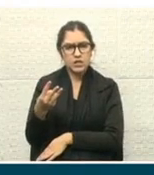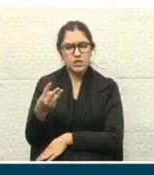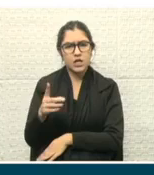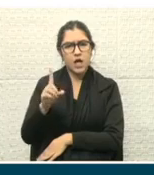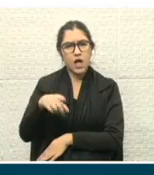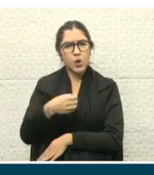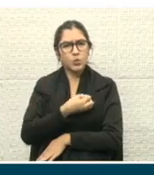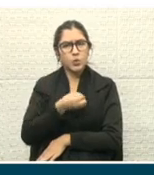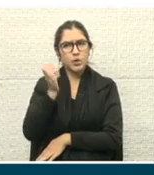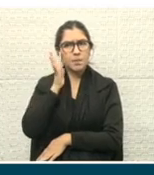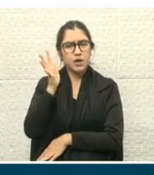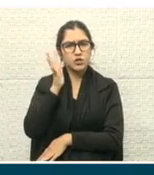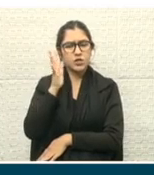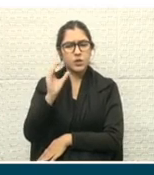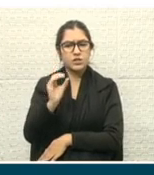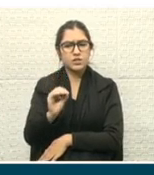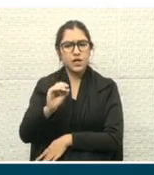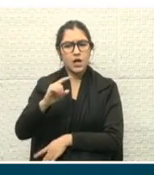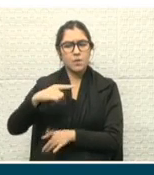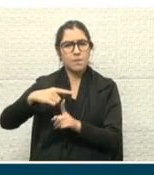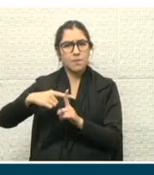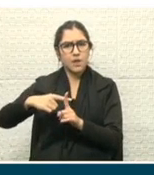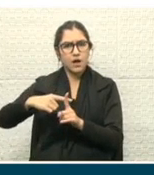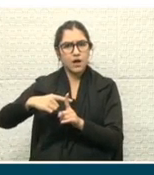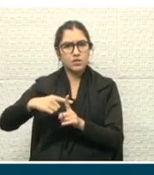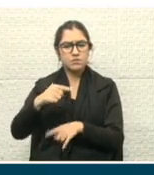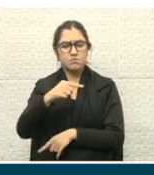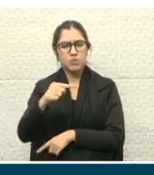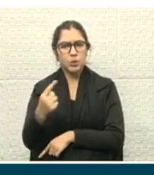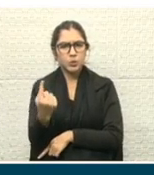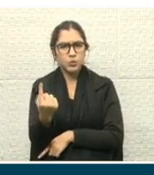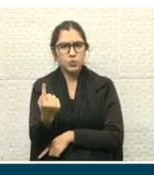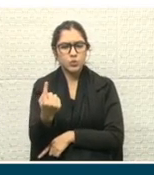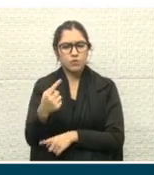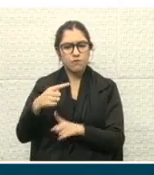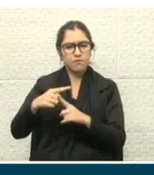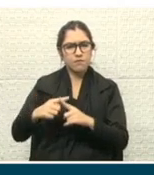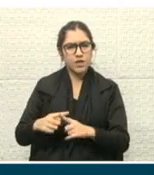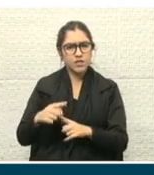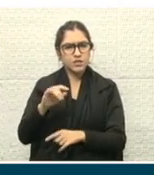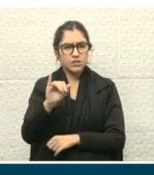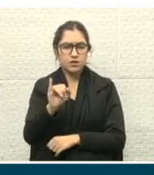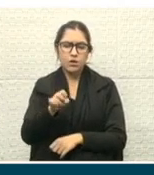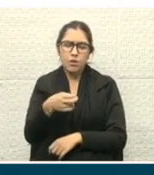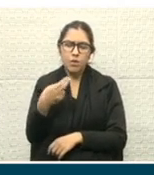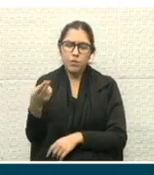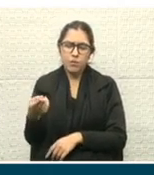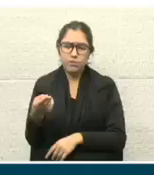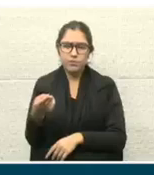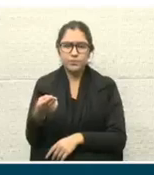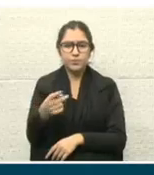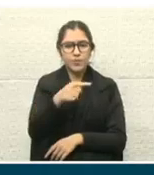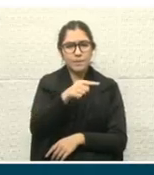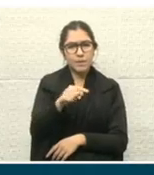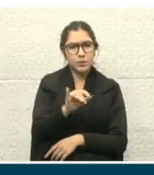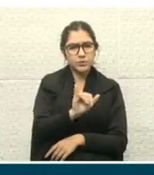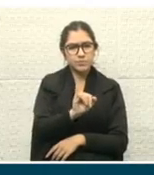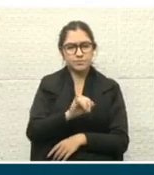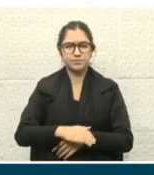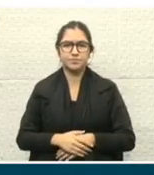é o número imaginário 0 mais menos 1 vezes i, ou menos